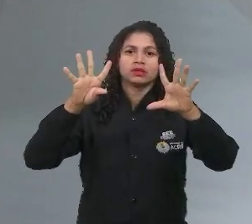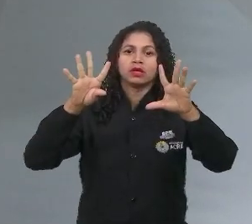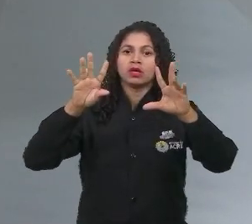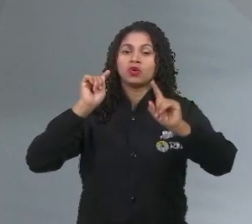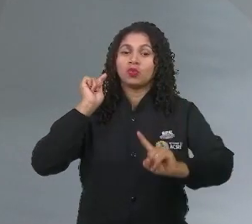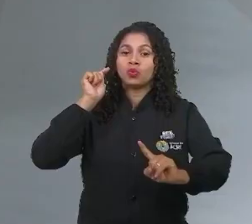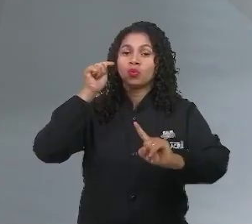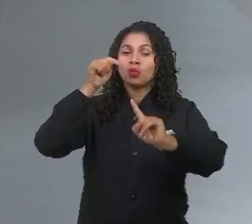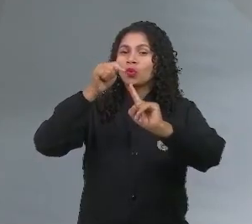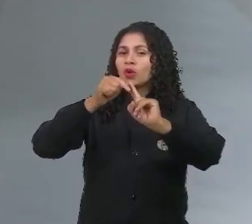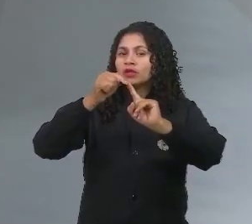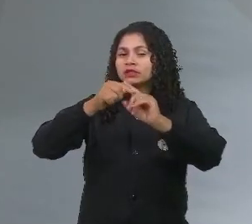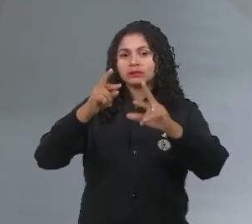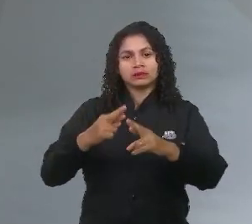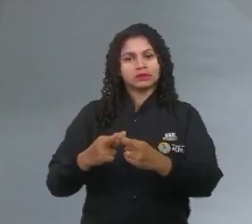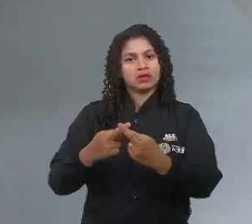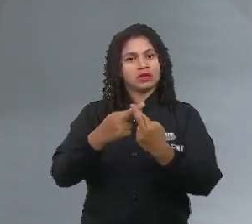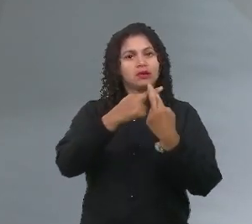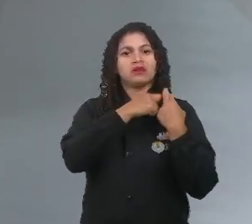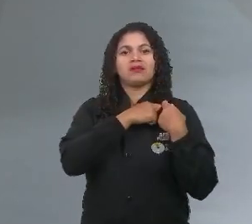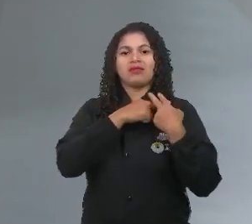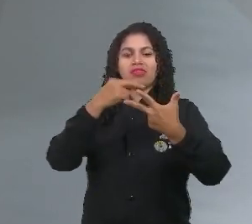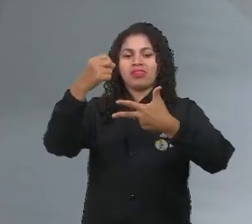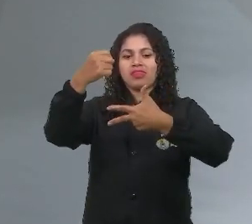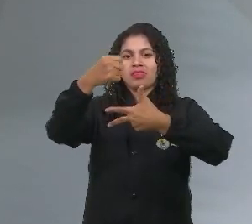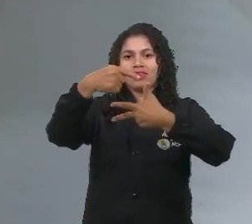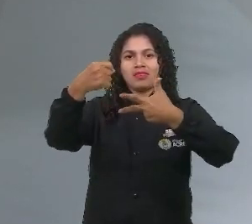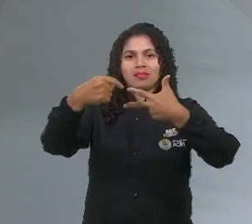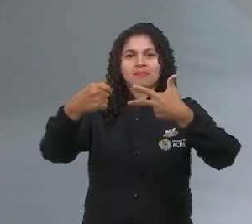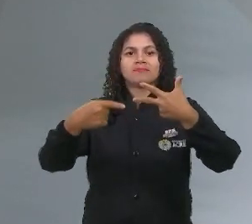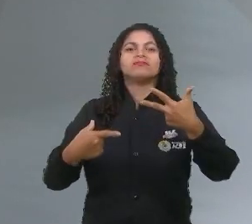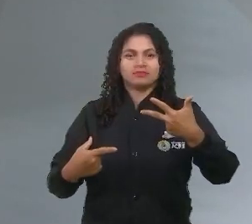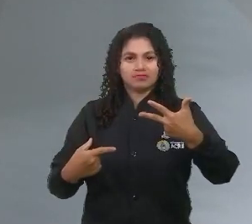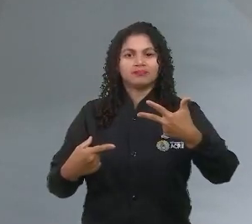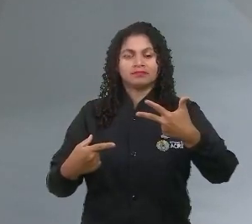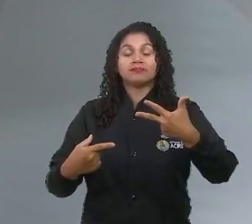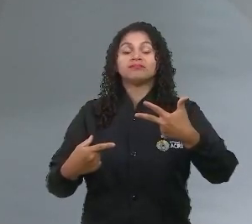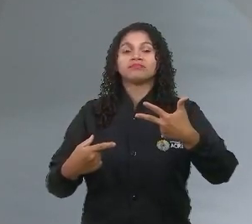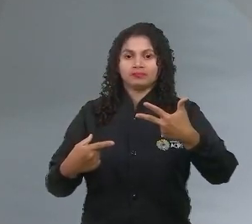né? E esses poderes, eles existem para